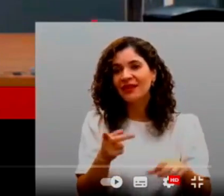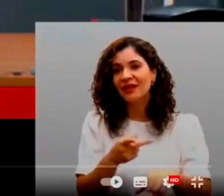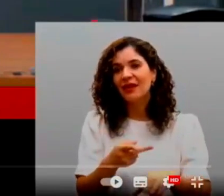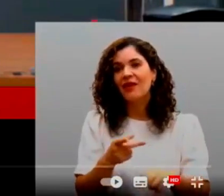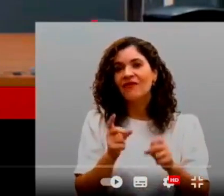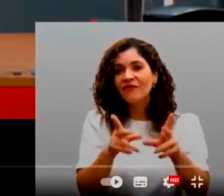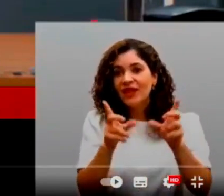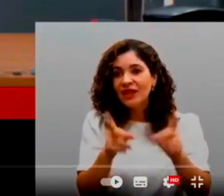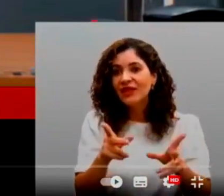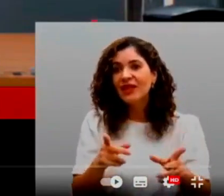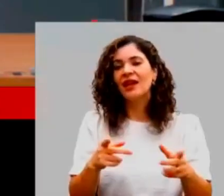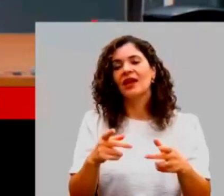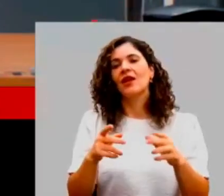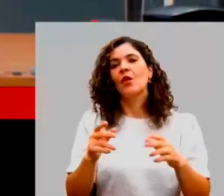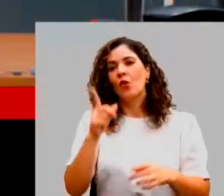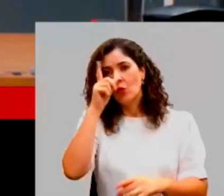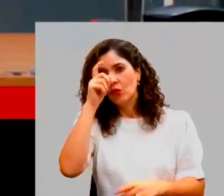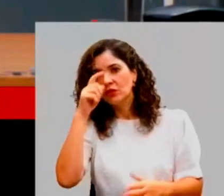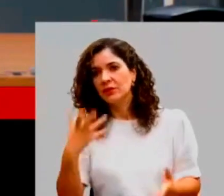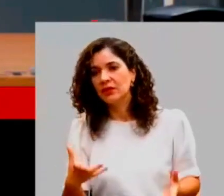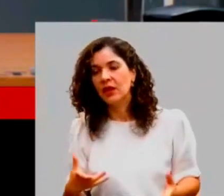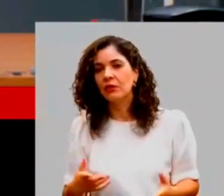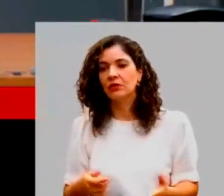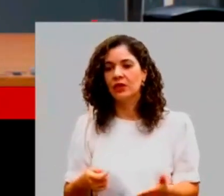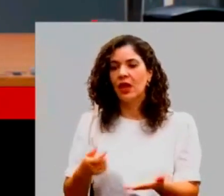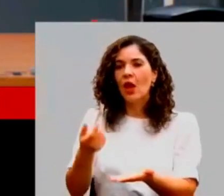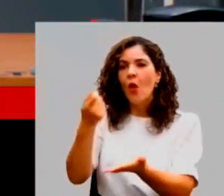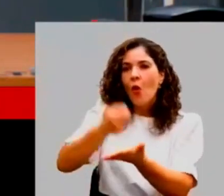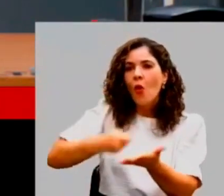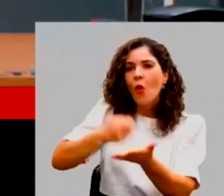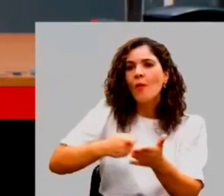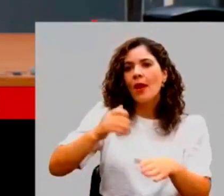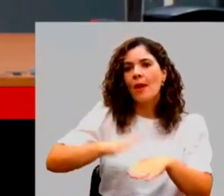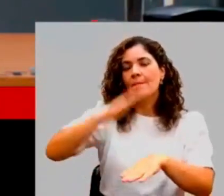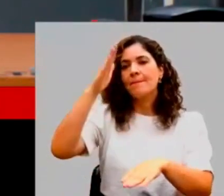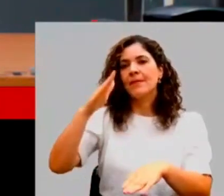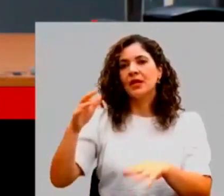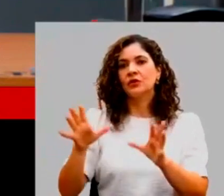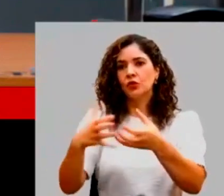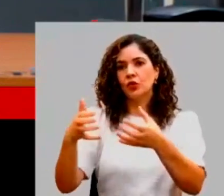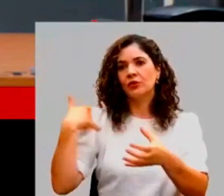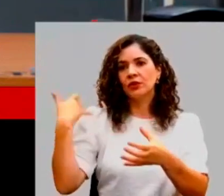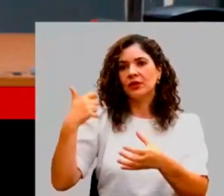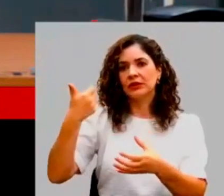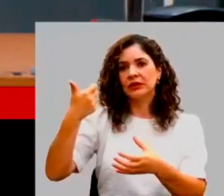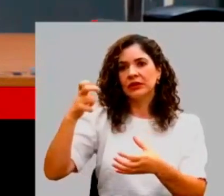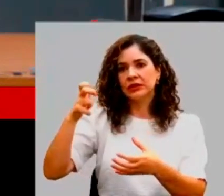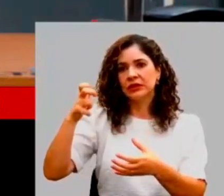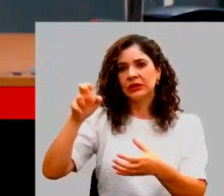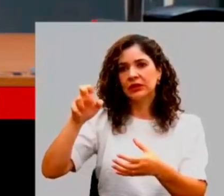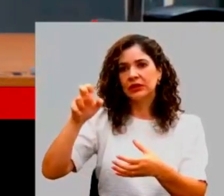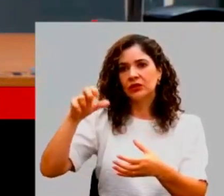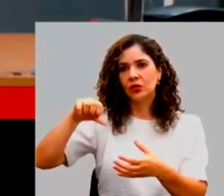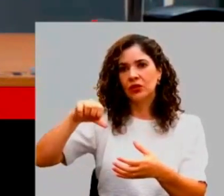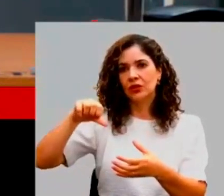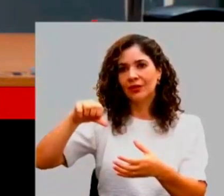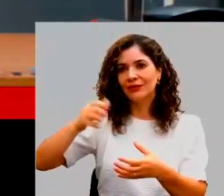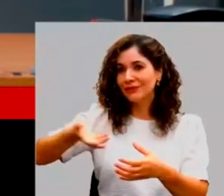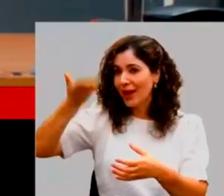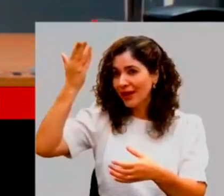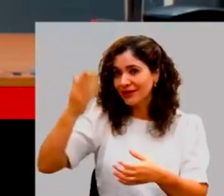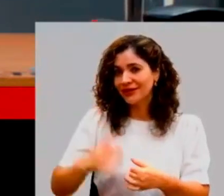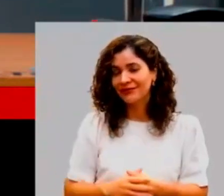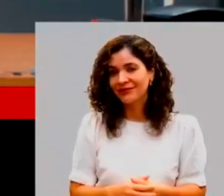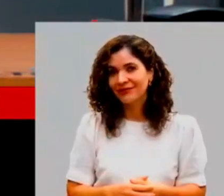taxação das pessoas eh com mais de 59 anos pouco tem sido falado eu vou reforçar a mudança